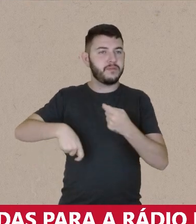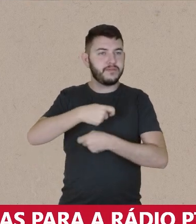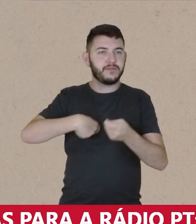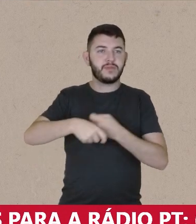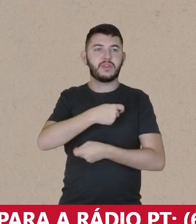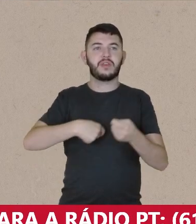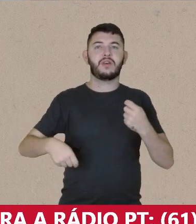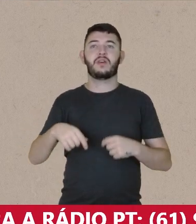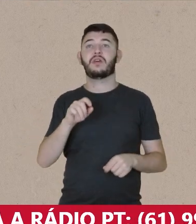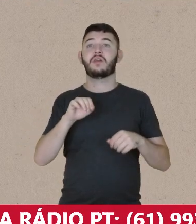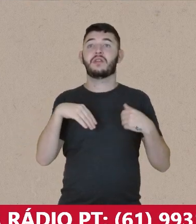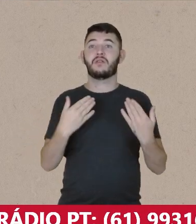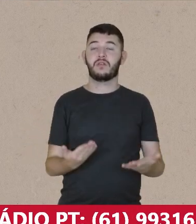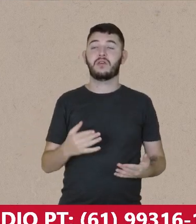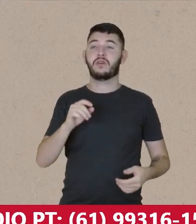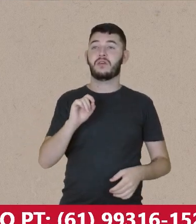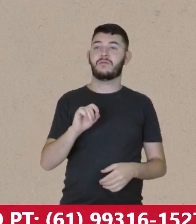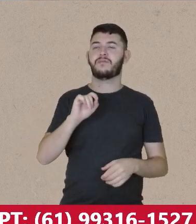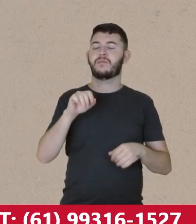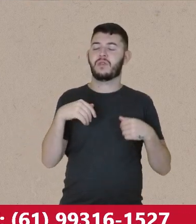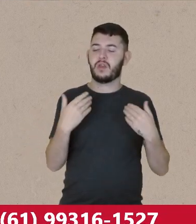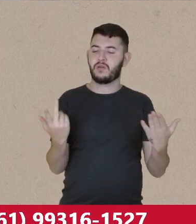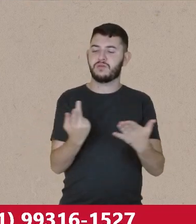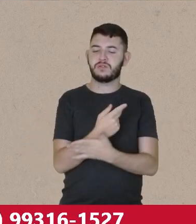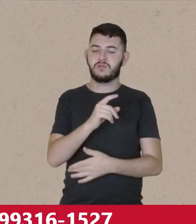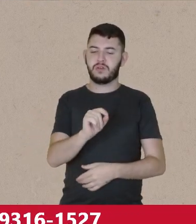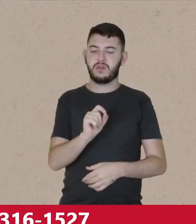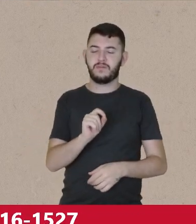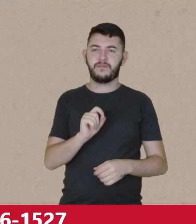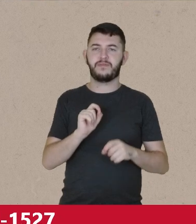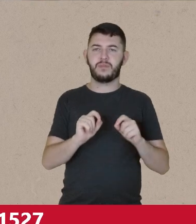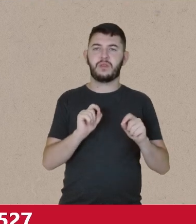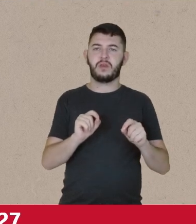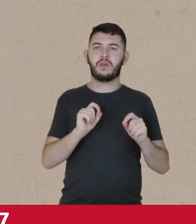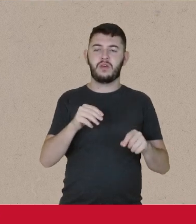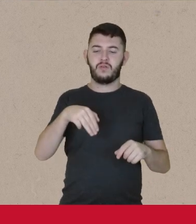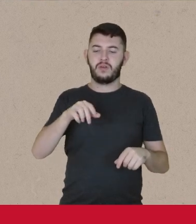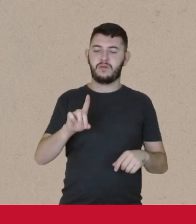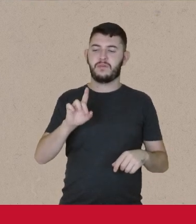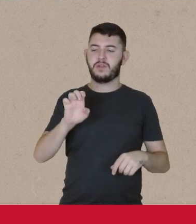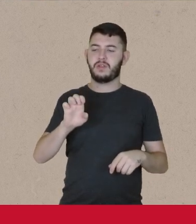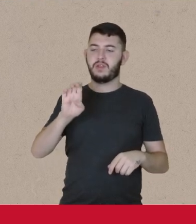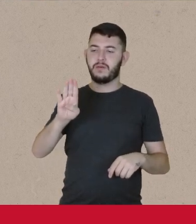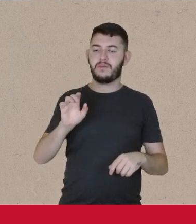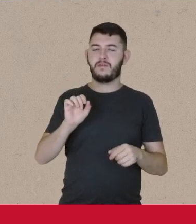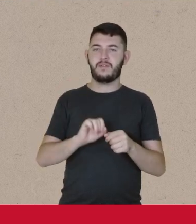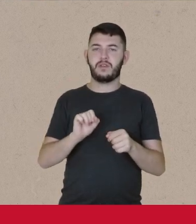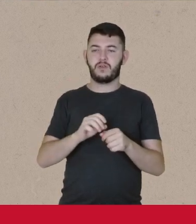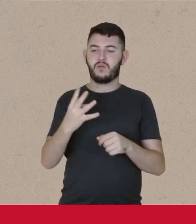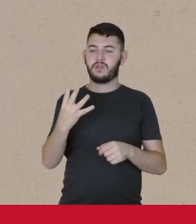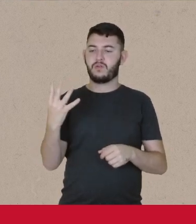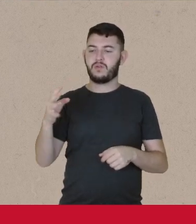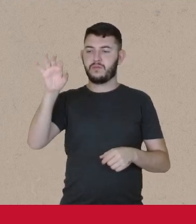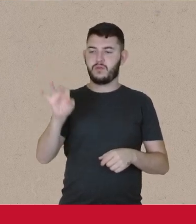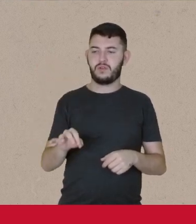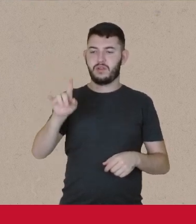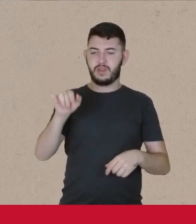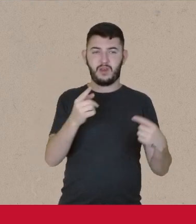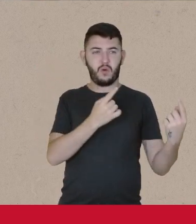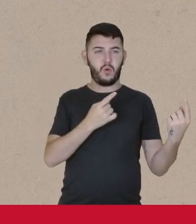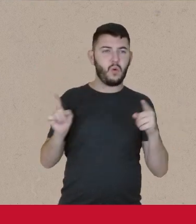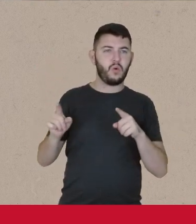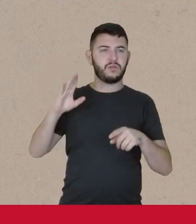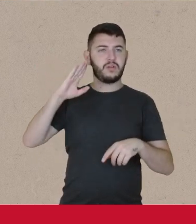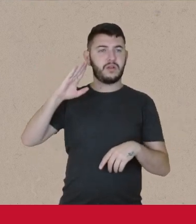21 senadores, o MDB fez 16. 44% da Câmara era da oposição à ditadura. Nunca